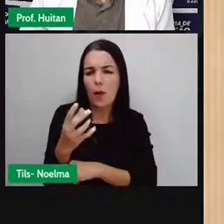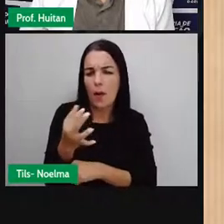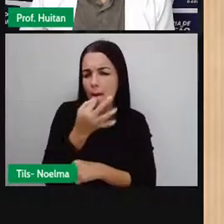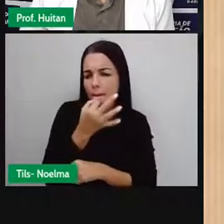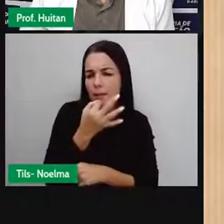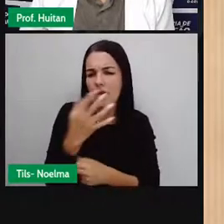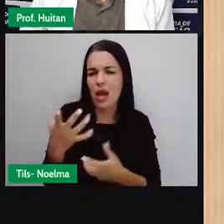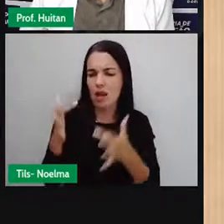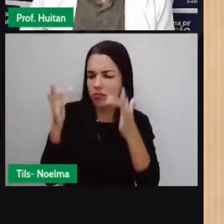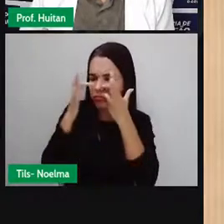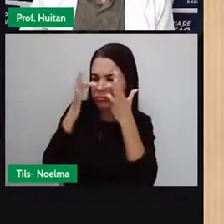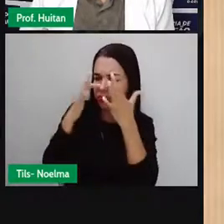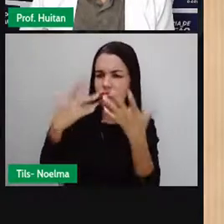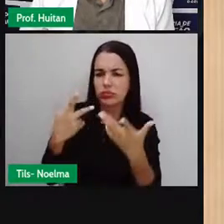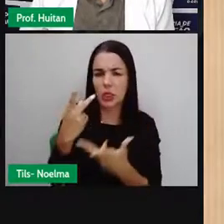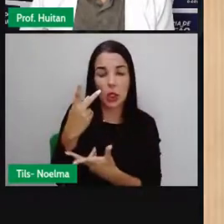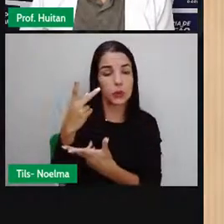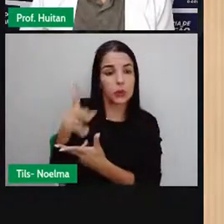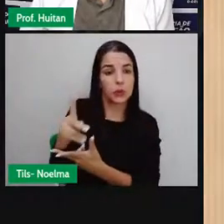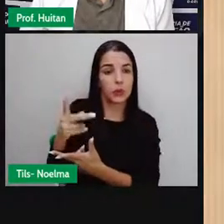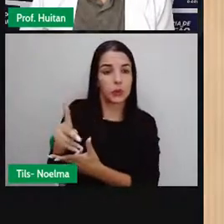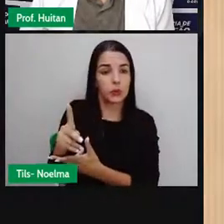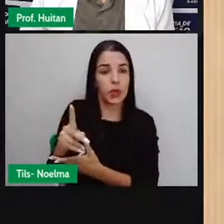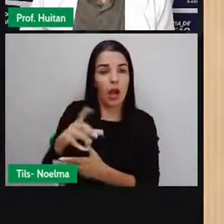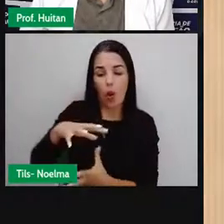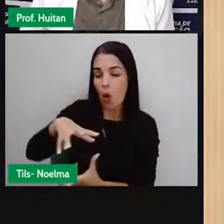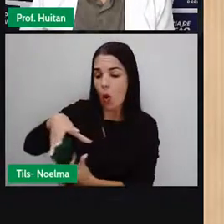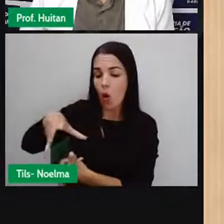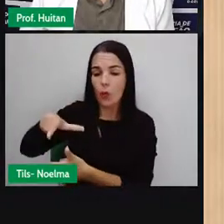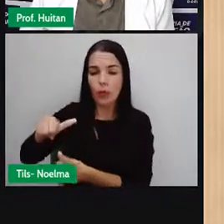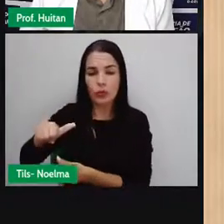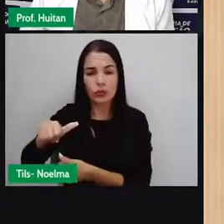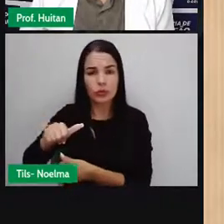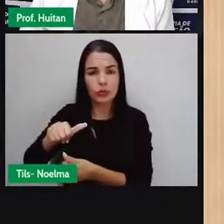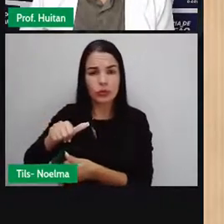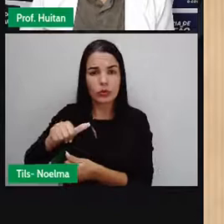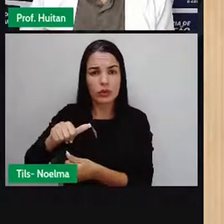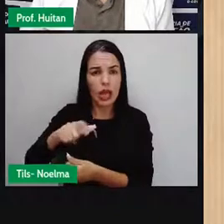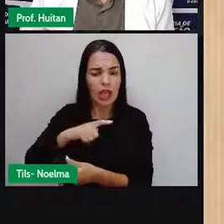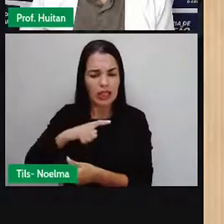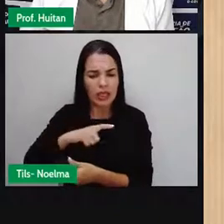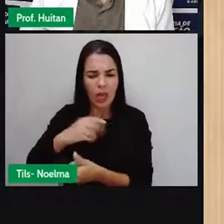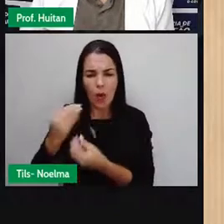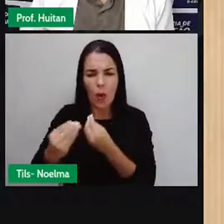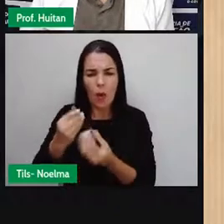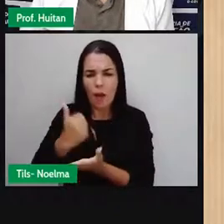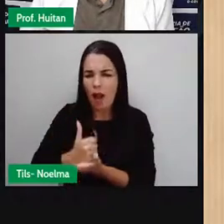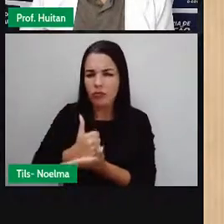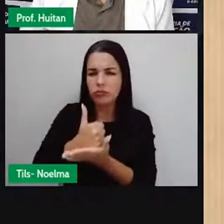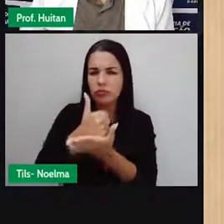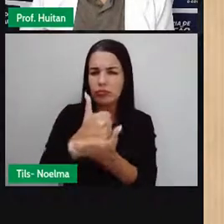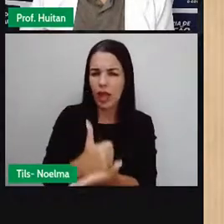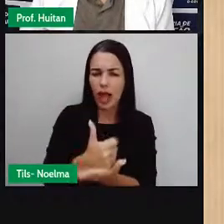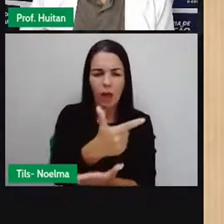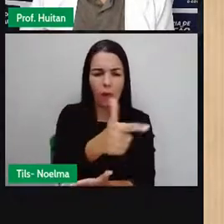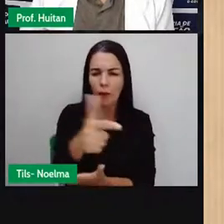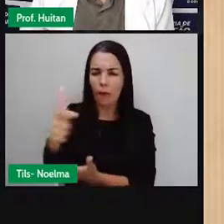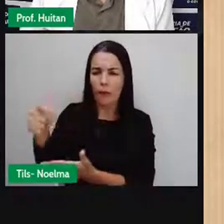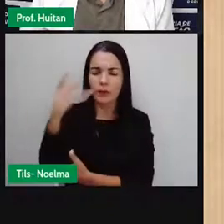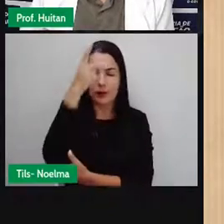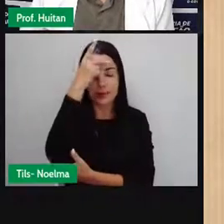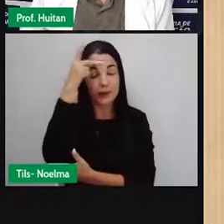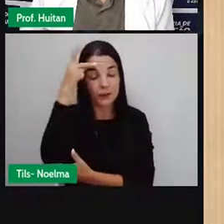com relação ao mundo de uma forma geral, a contribuir com outras pessoas. Então,